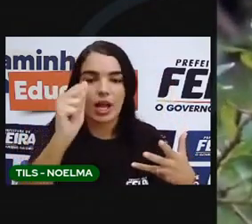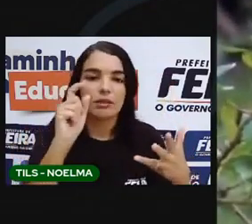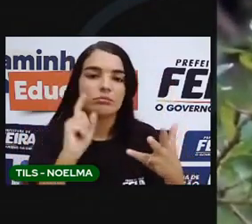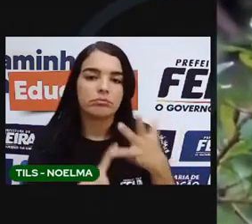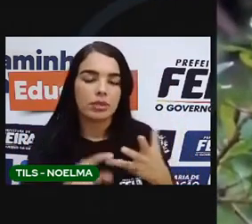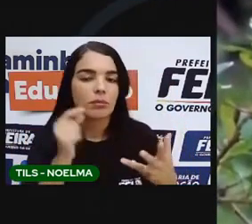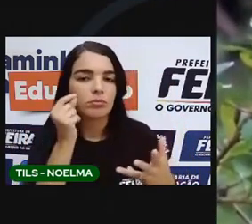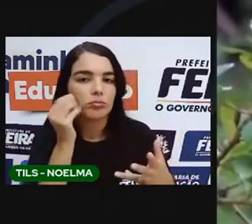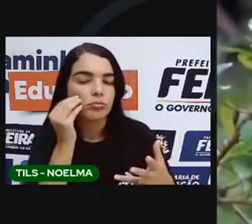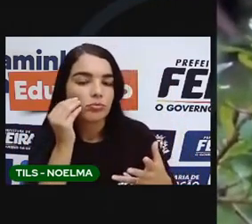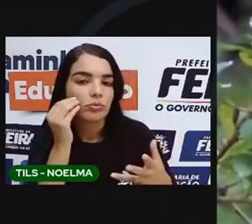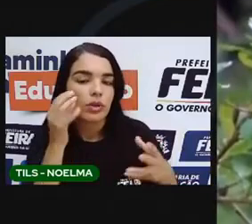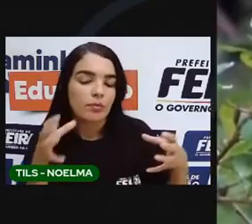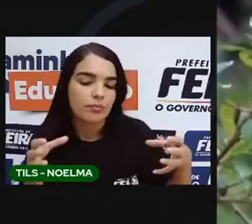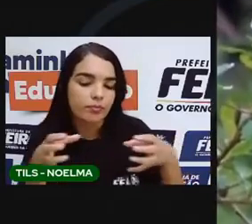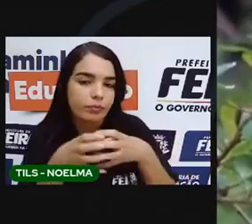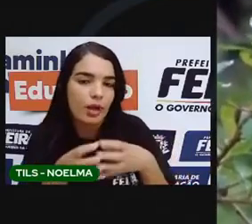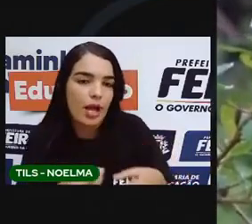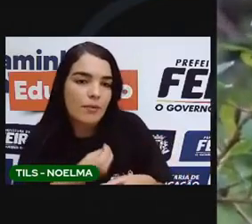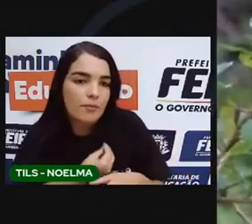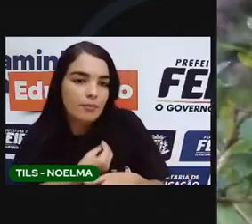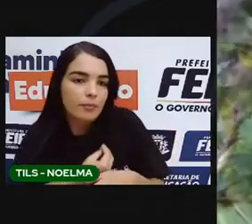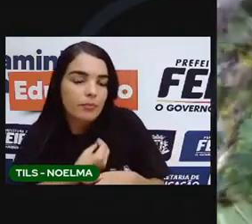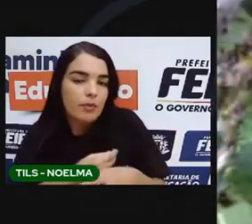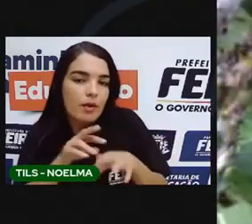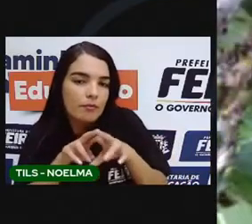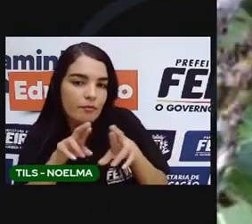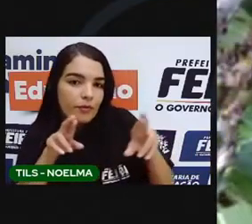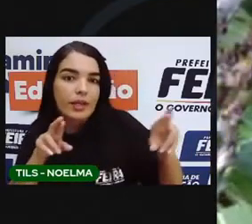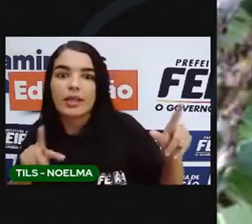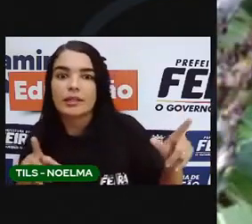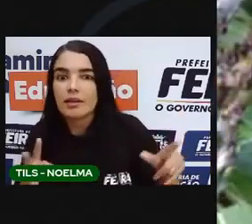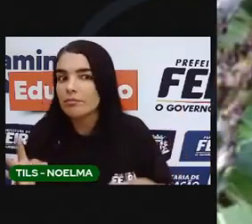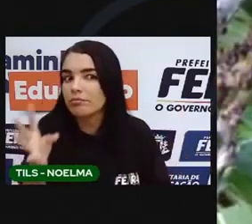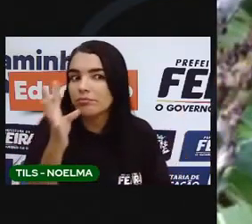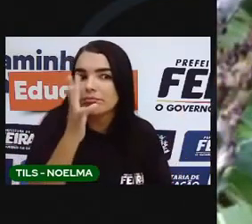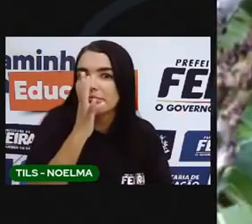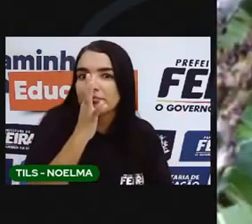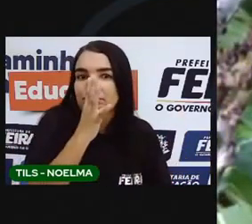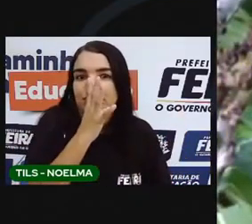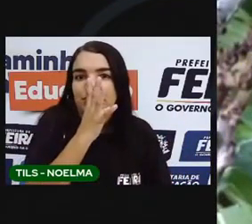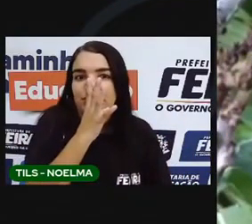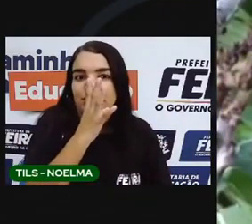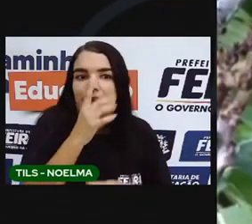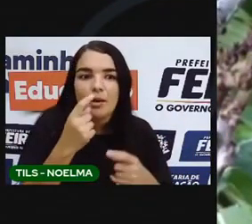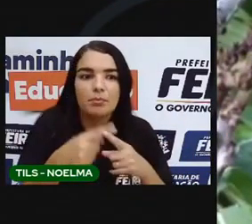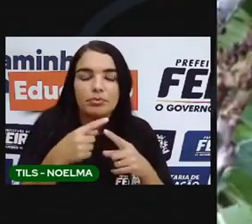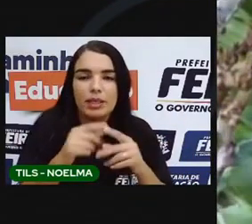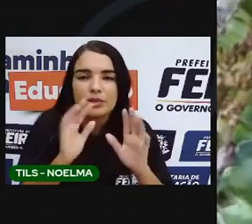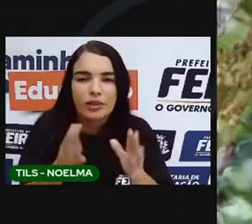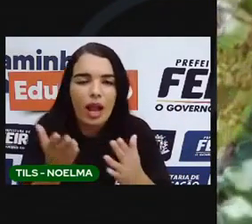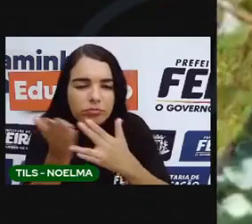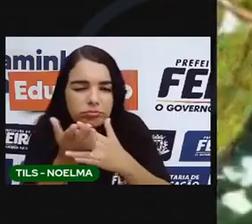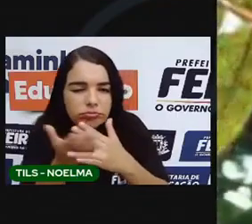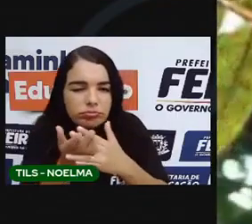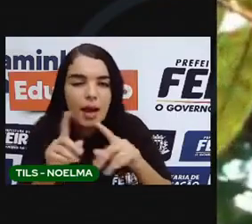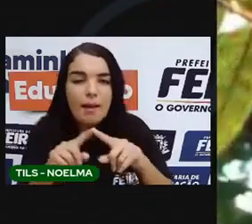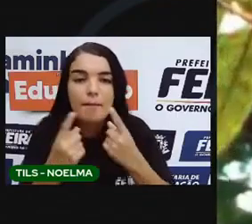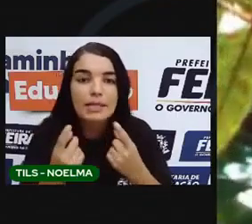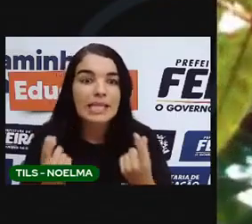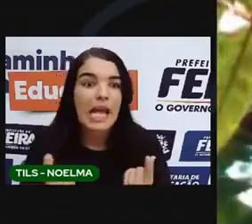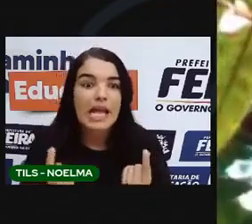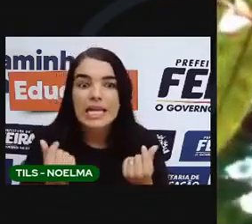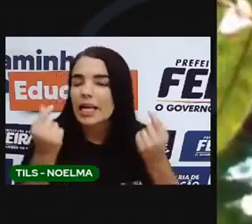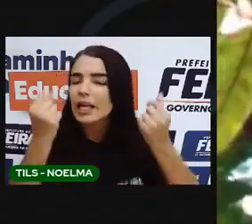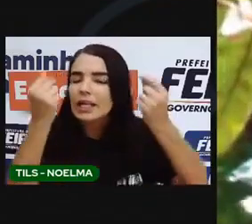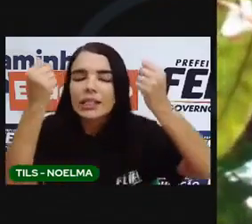Sua biodiversidade é impressionante, mesmo após o bioma ter sido amplamente fragmentado. É uma das áreas mais ricas